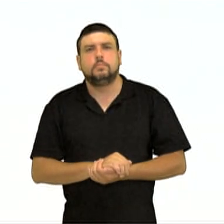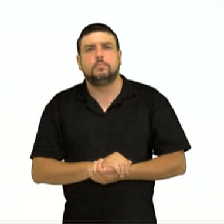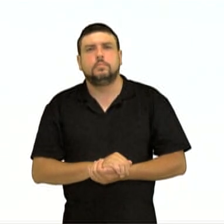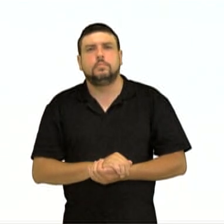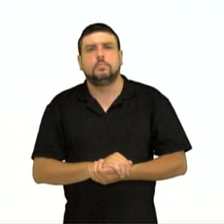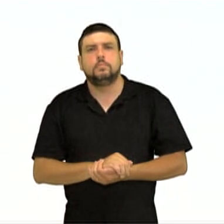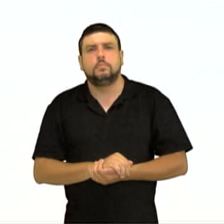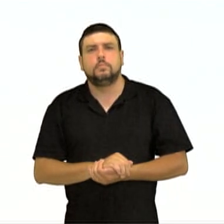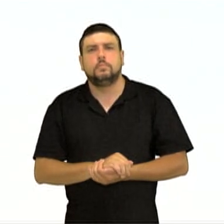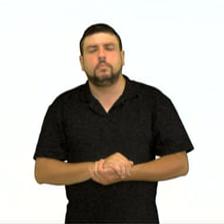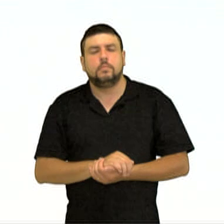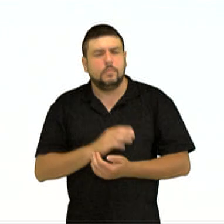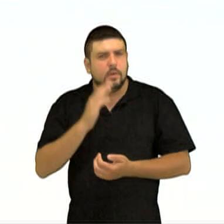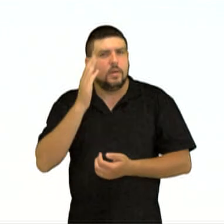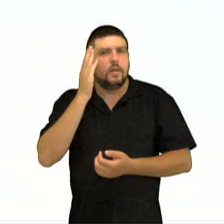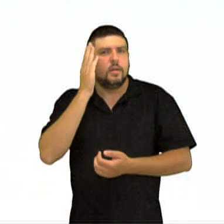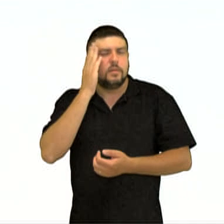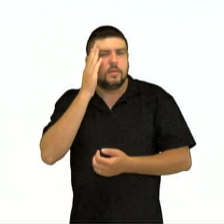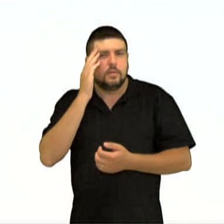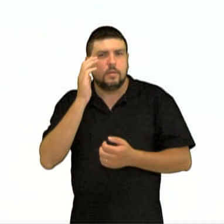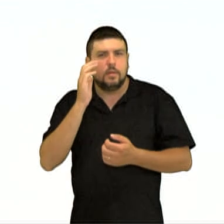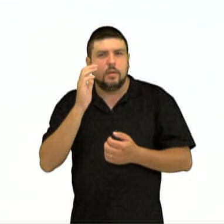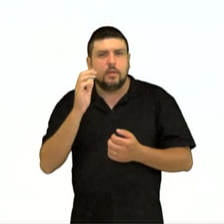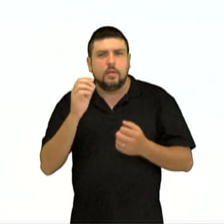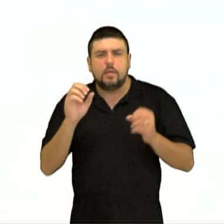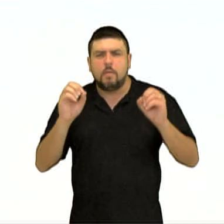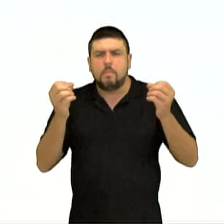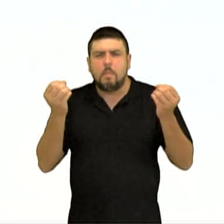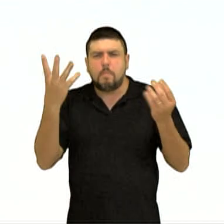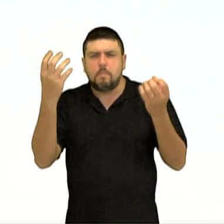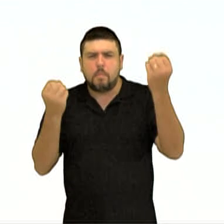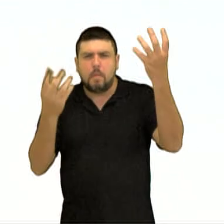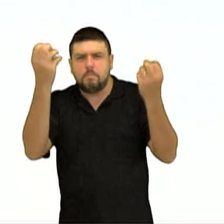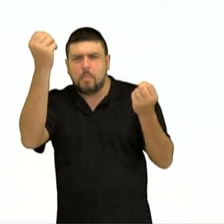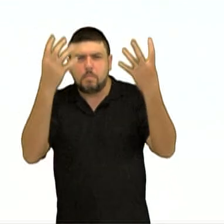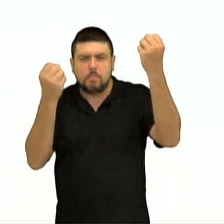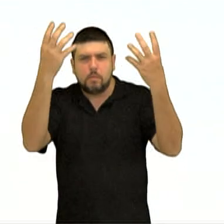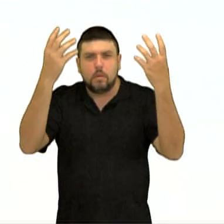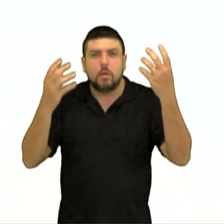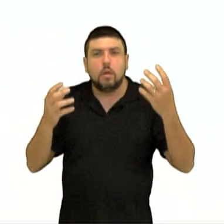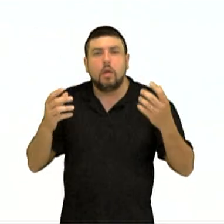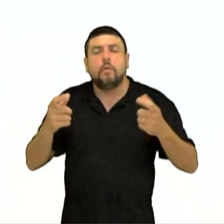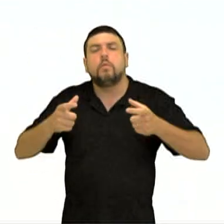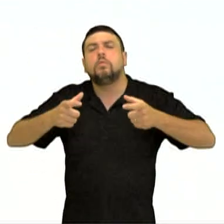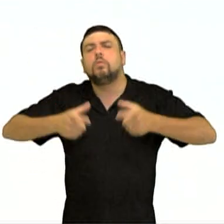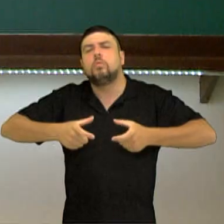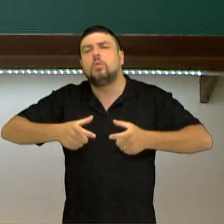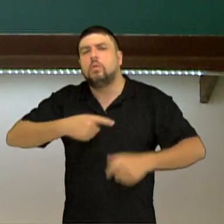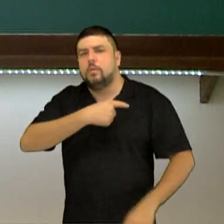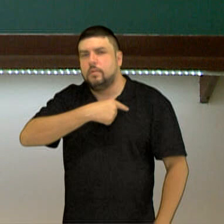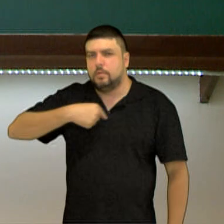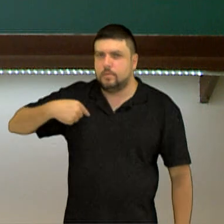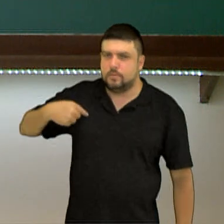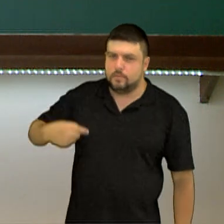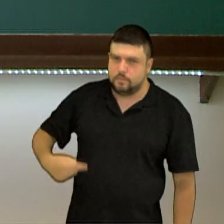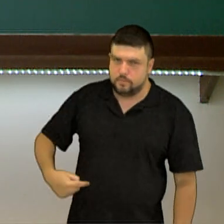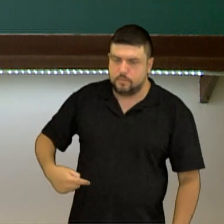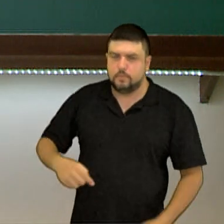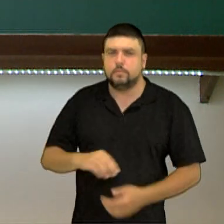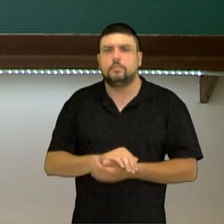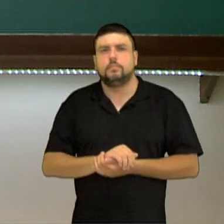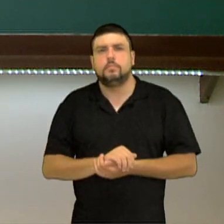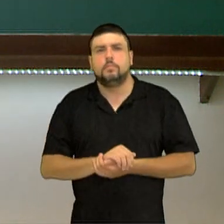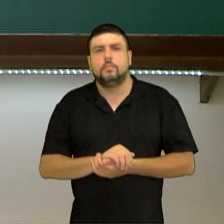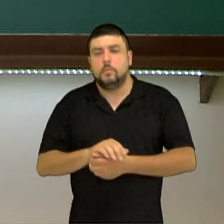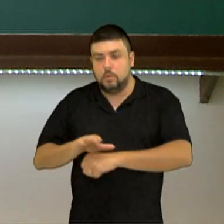Sabia que os fogos de artifícios foram inventados, foram criados na China? Pois é, foram eles os